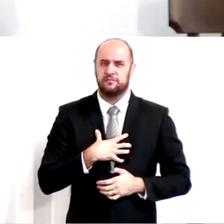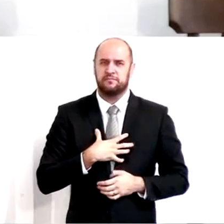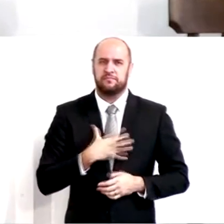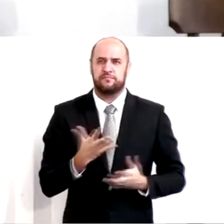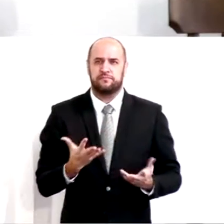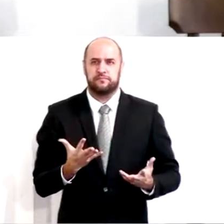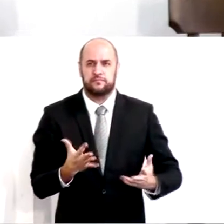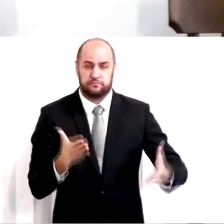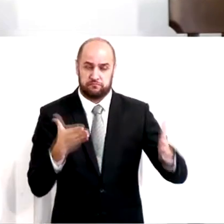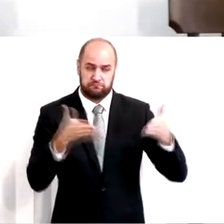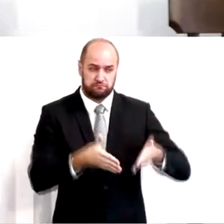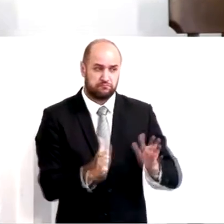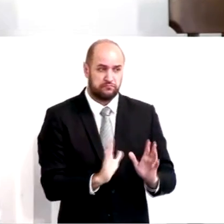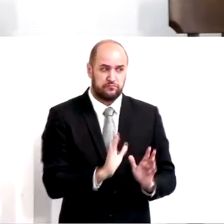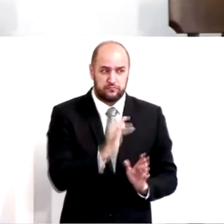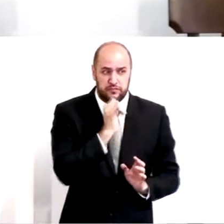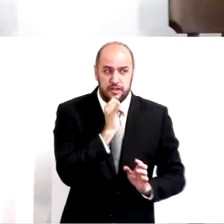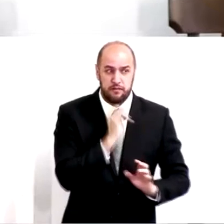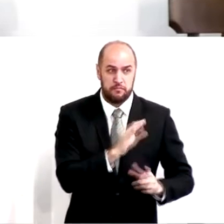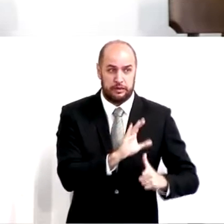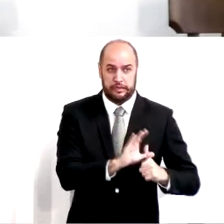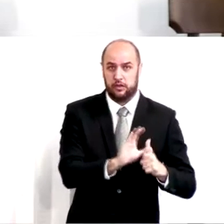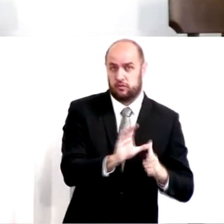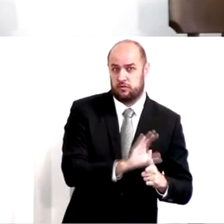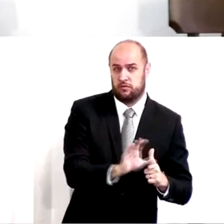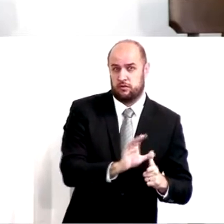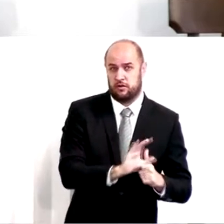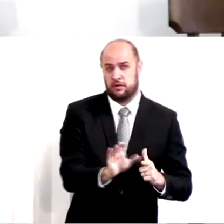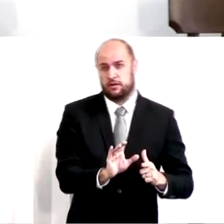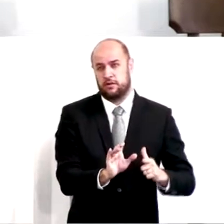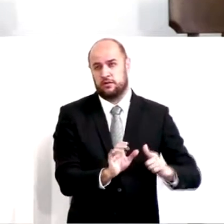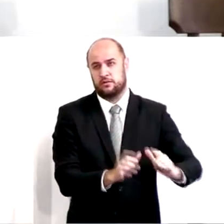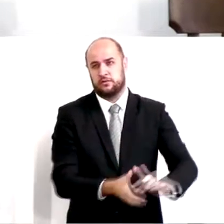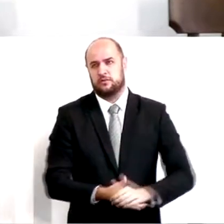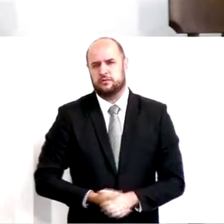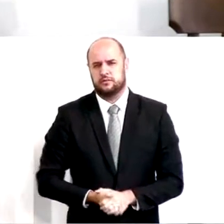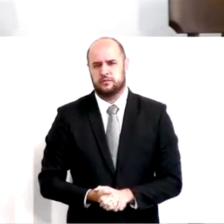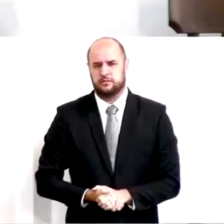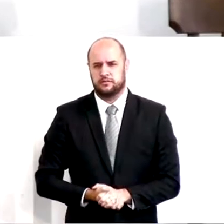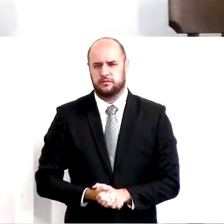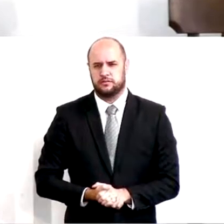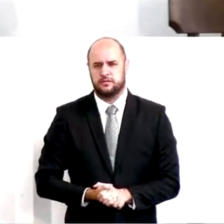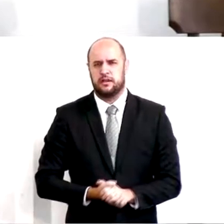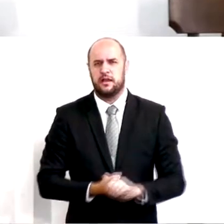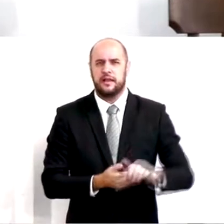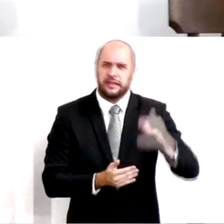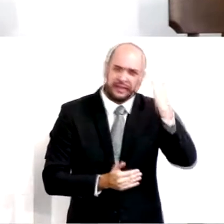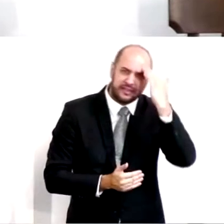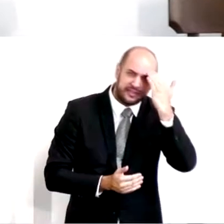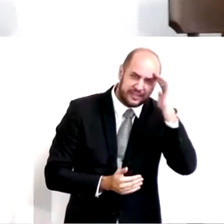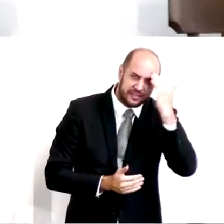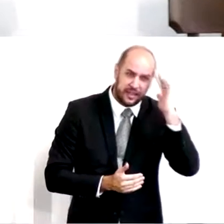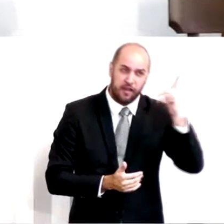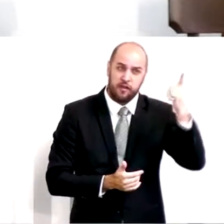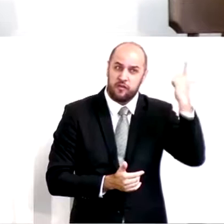encontrar na casa. A igreja de Corinto só tinha uma coisa a reconhecer: a vitória da cruz,